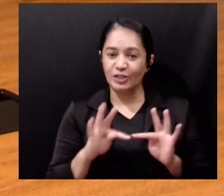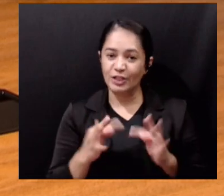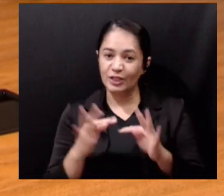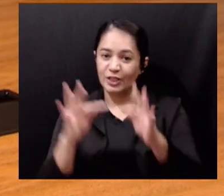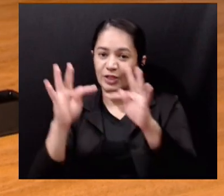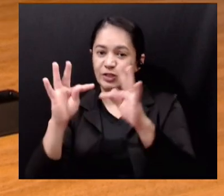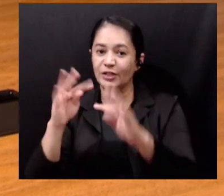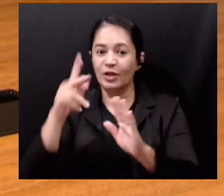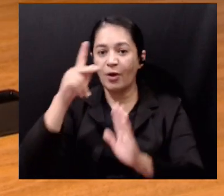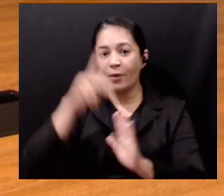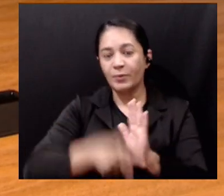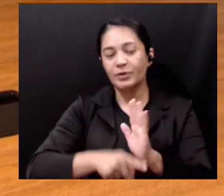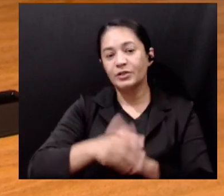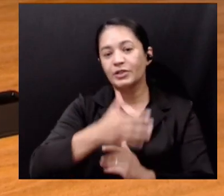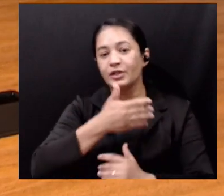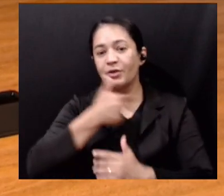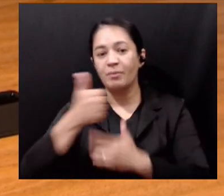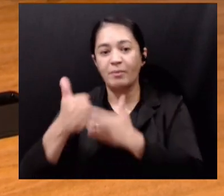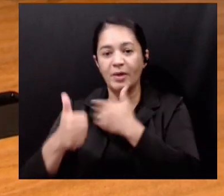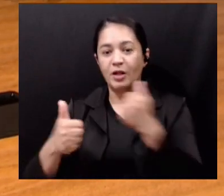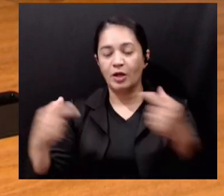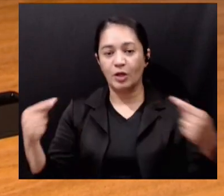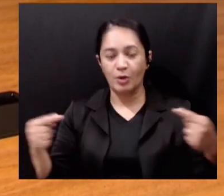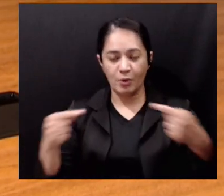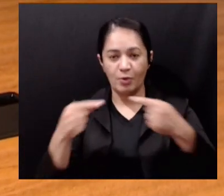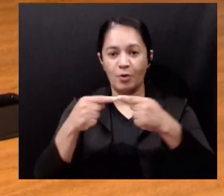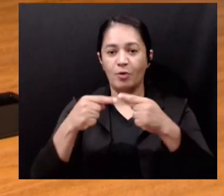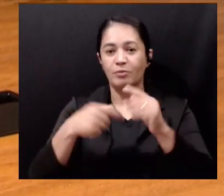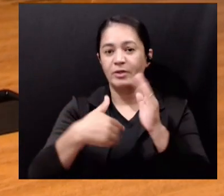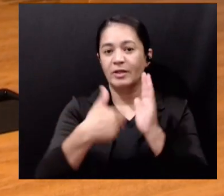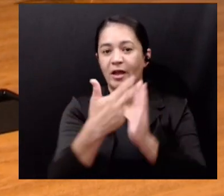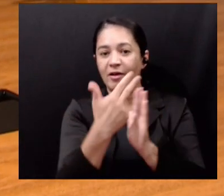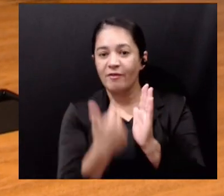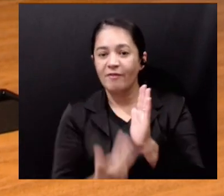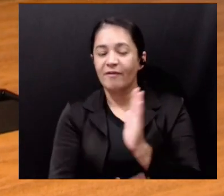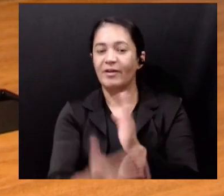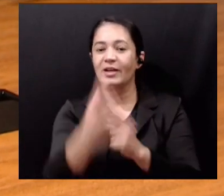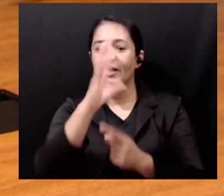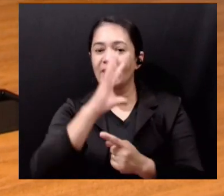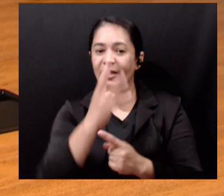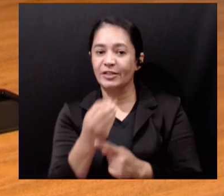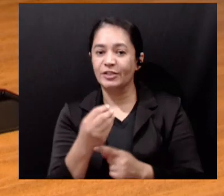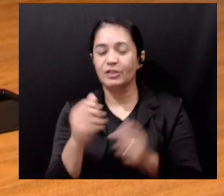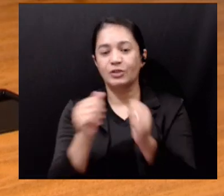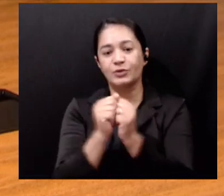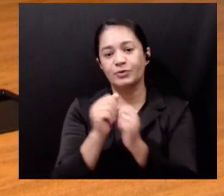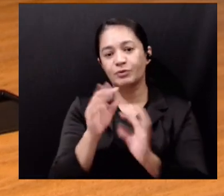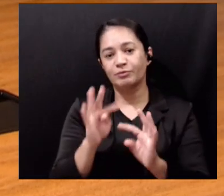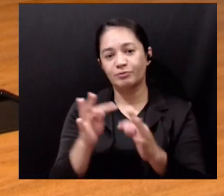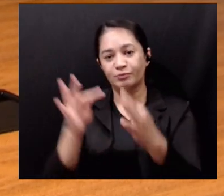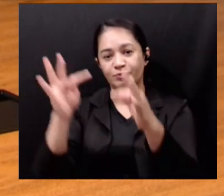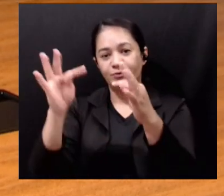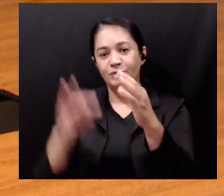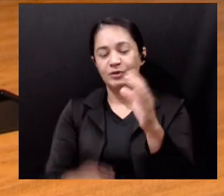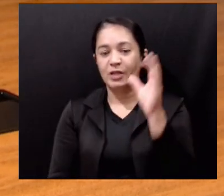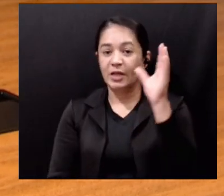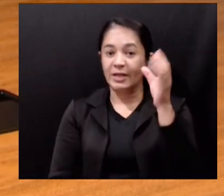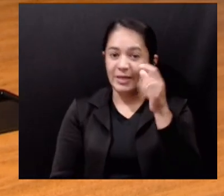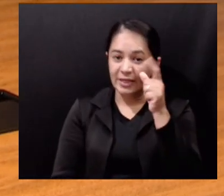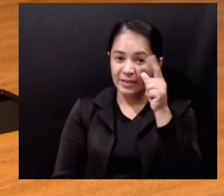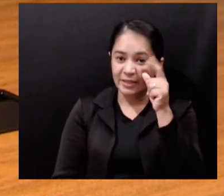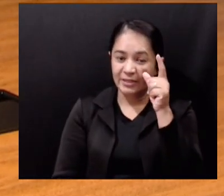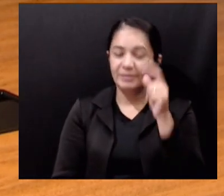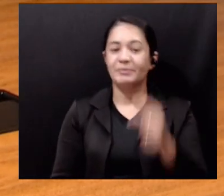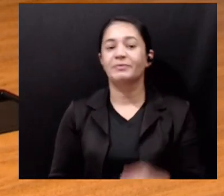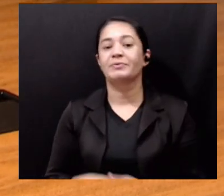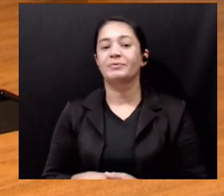combinava a parte artística, de apresentação e tudo mais, com tecnologia de uma maneira interessante. Então, basicamente, a gente ganhou isso, eu acredito muito,